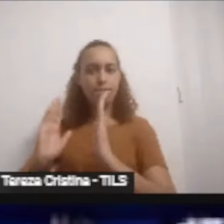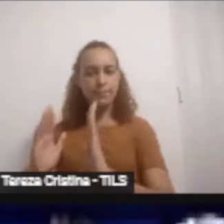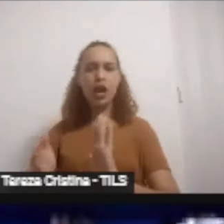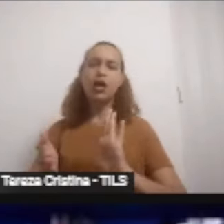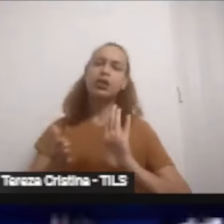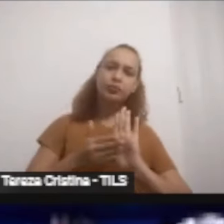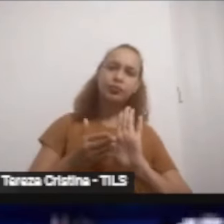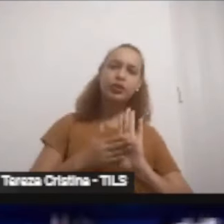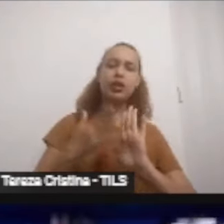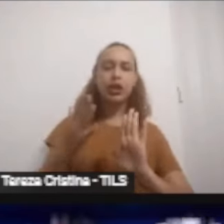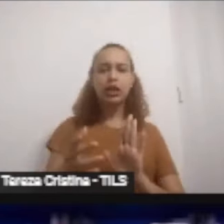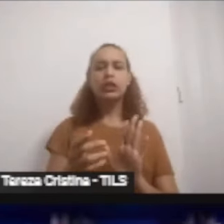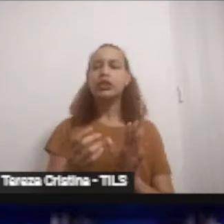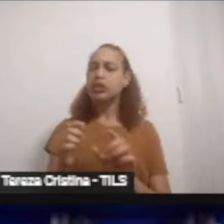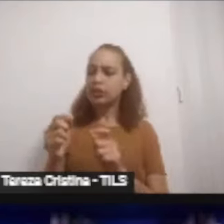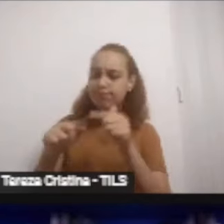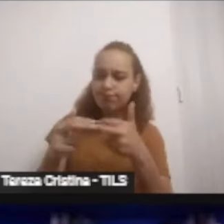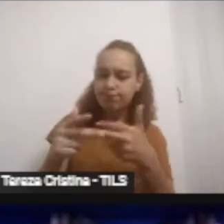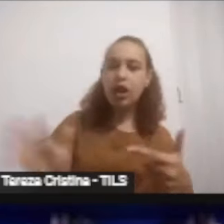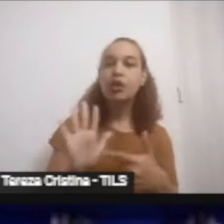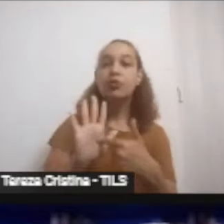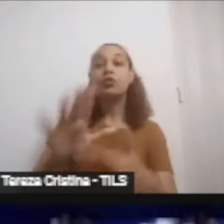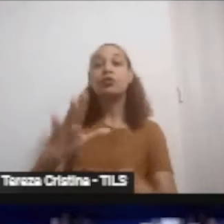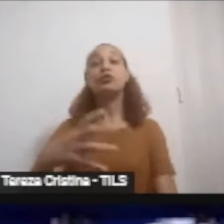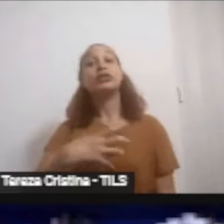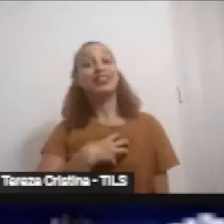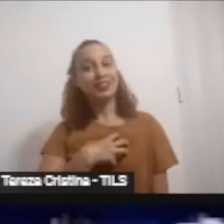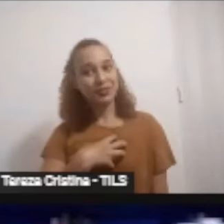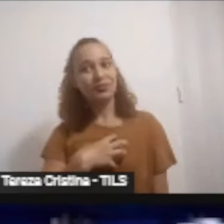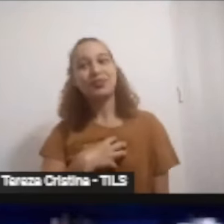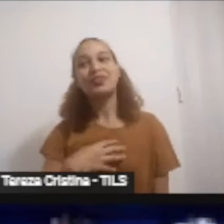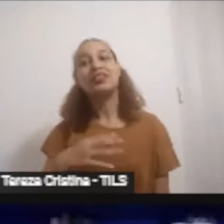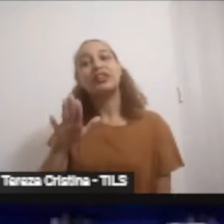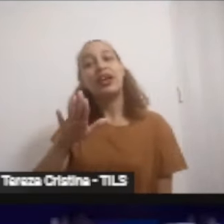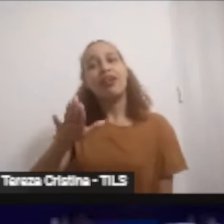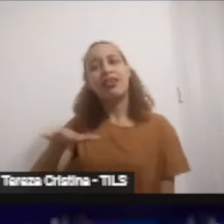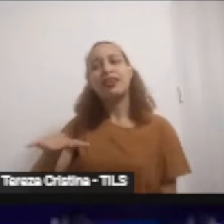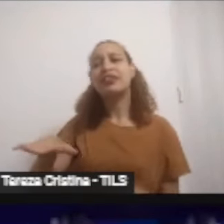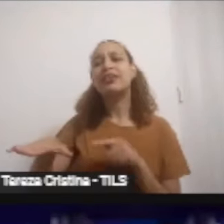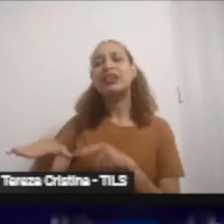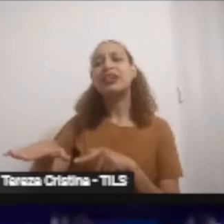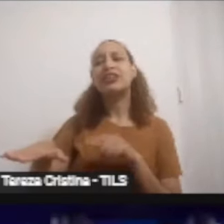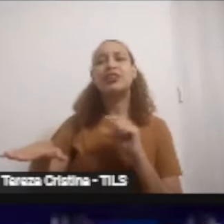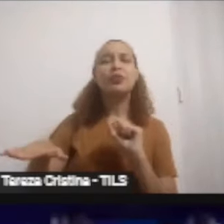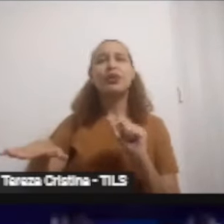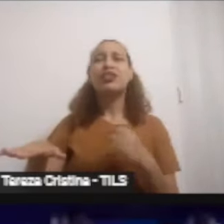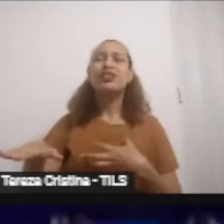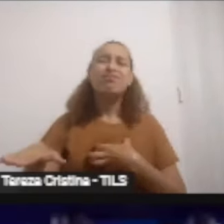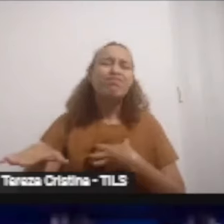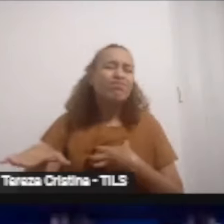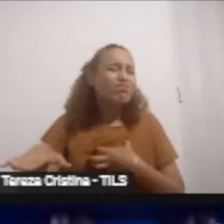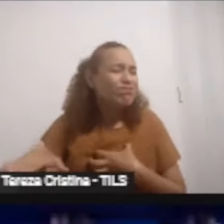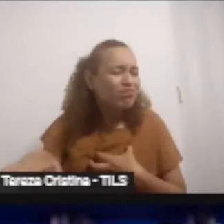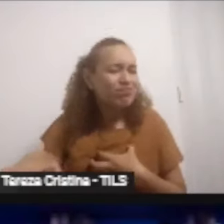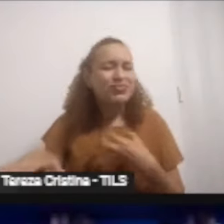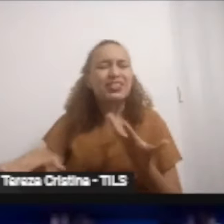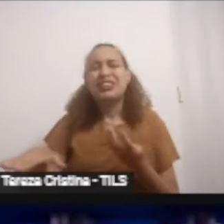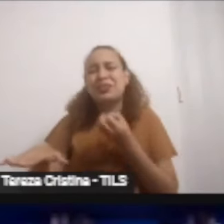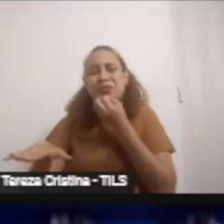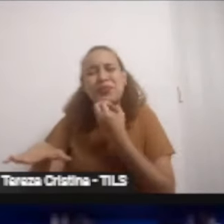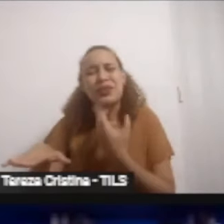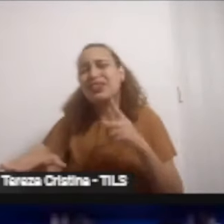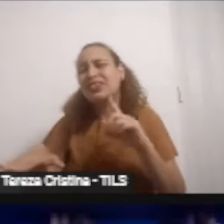elementos, a gente traz esse sentimento da criança de não estar tá bem, né? De não estar tá, não tá